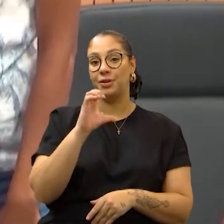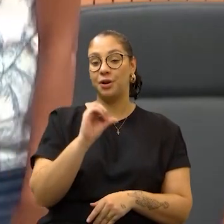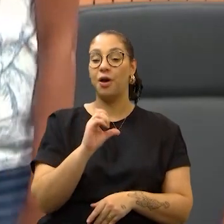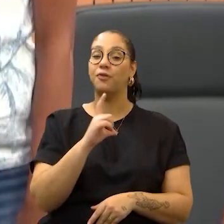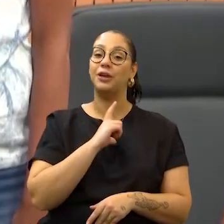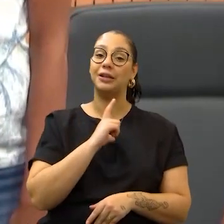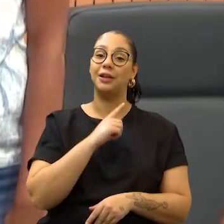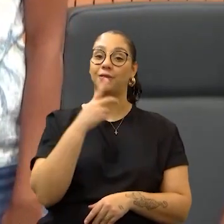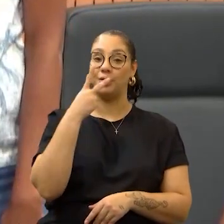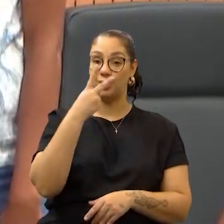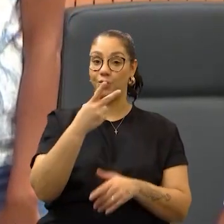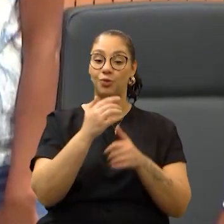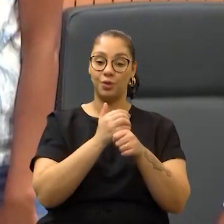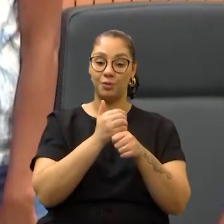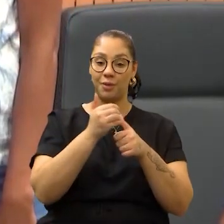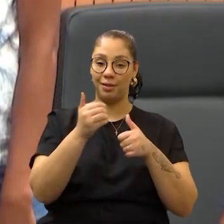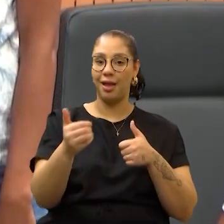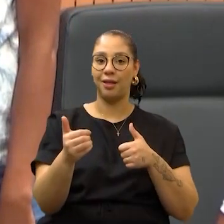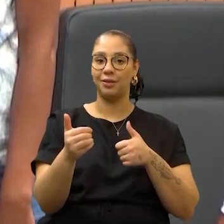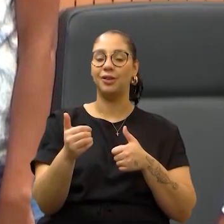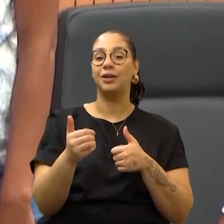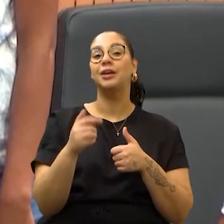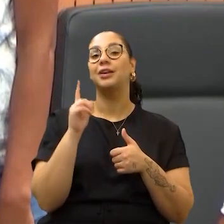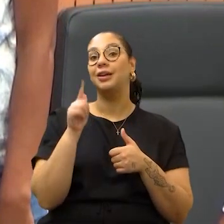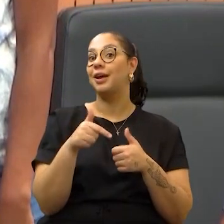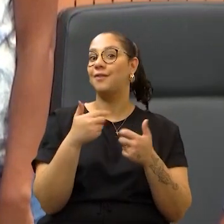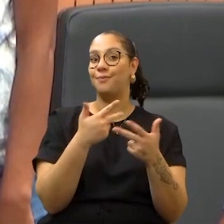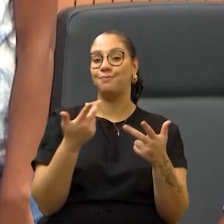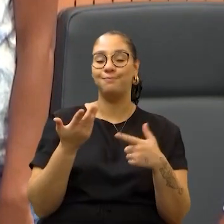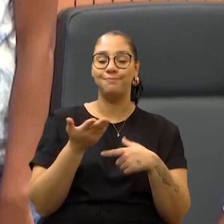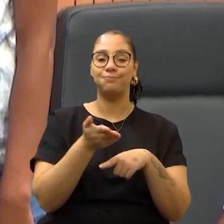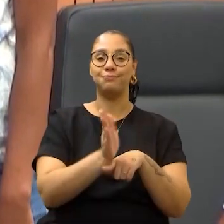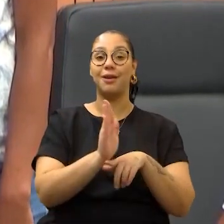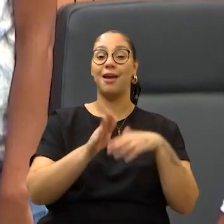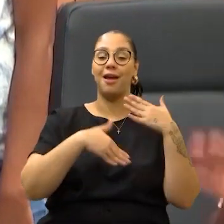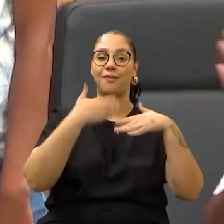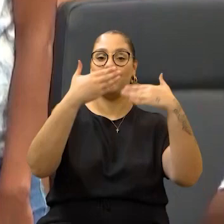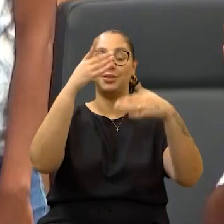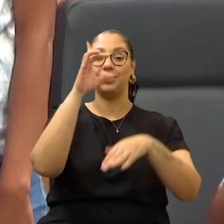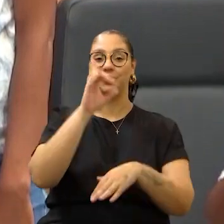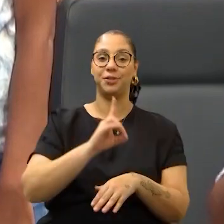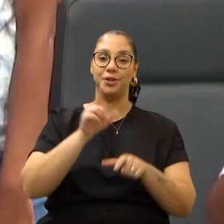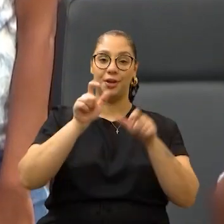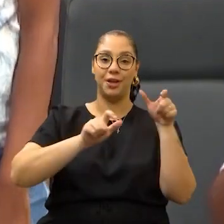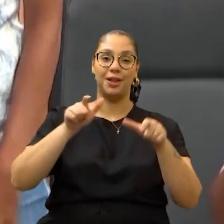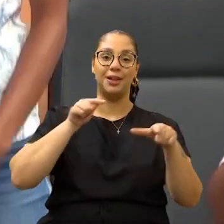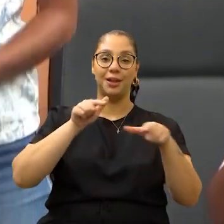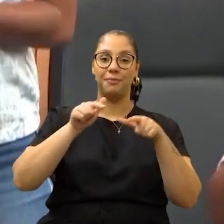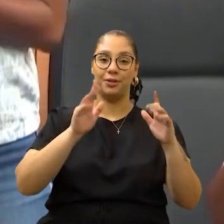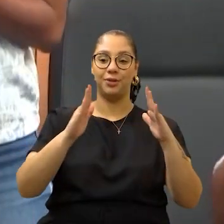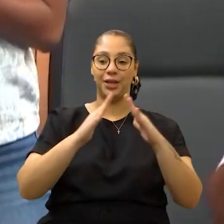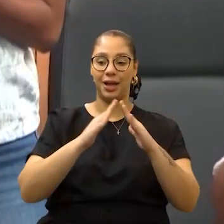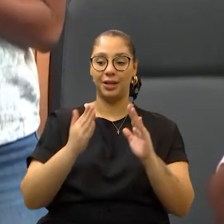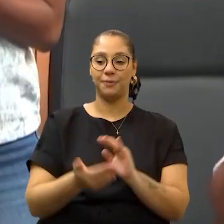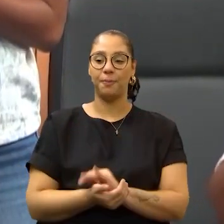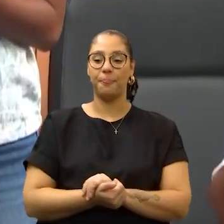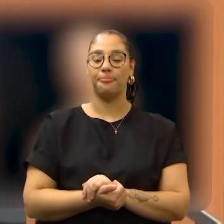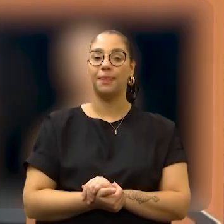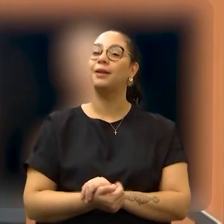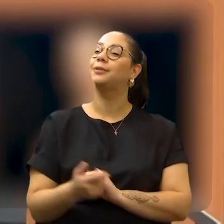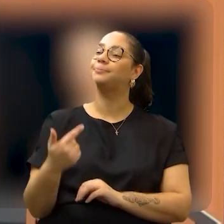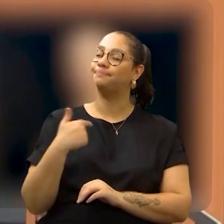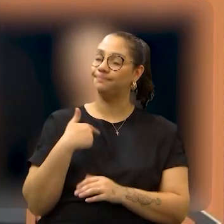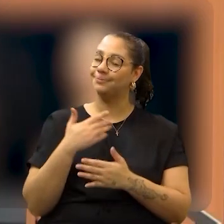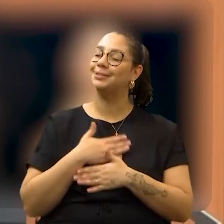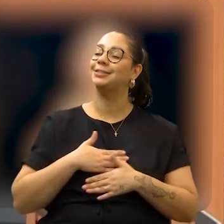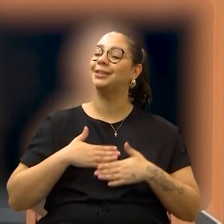onde cumpriu 2 mandatos consecutivos, dando grande contribuição no avanço dos direitos das trabalhadoras domésticas. É